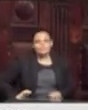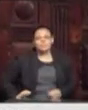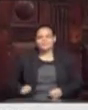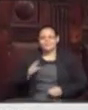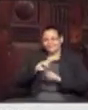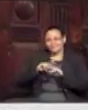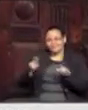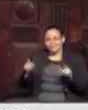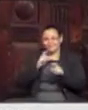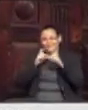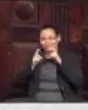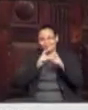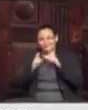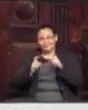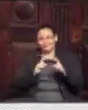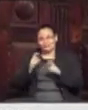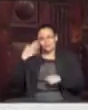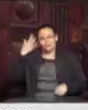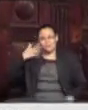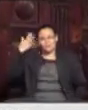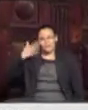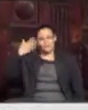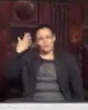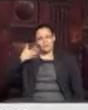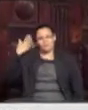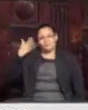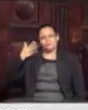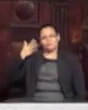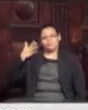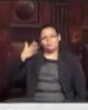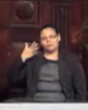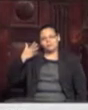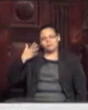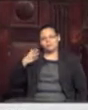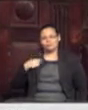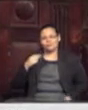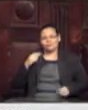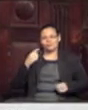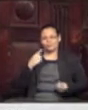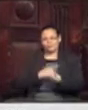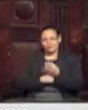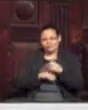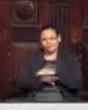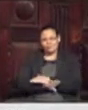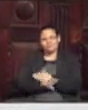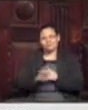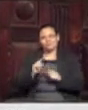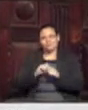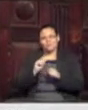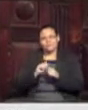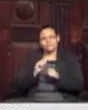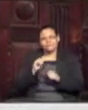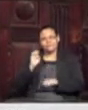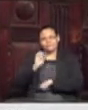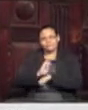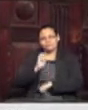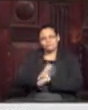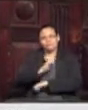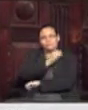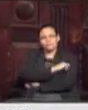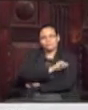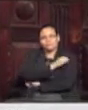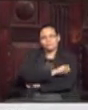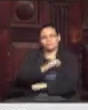de situações dos discursos que matam, da corrupção que faz com que o Estado do Rio de